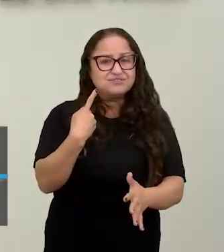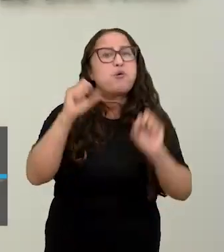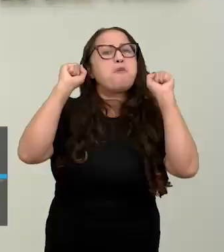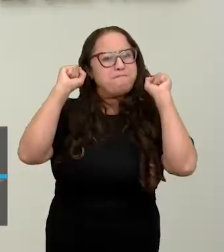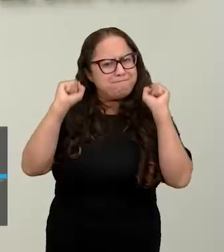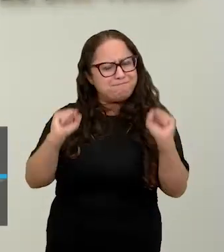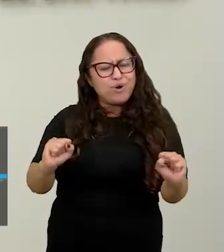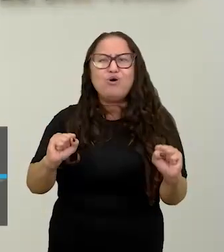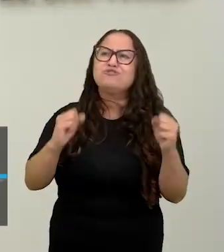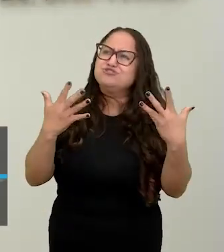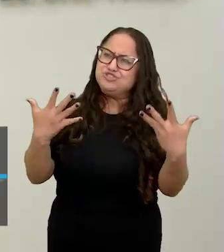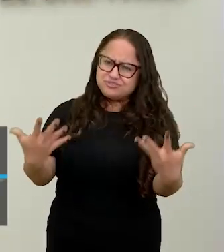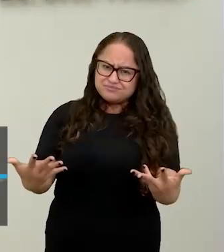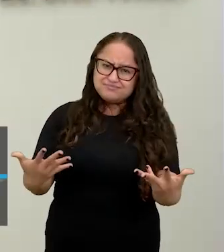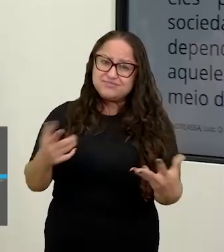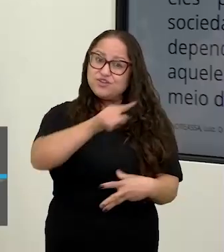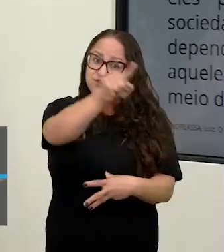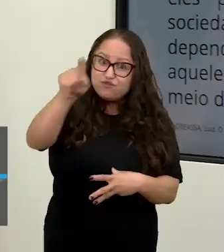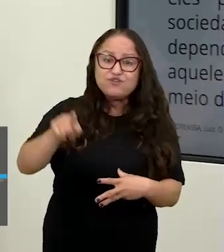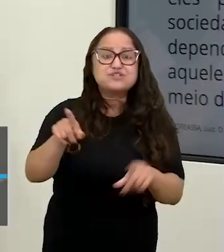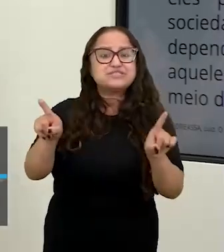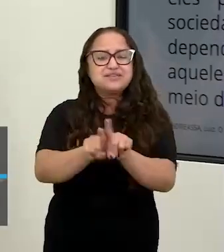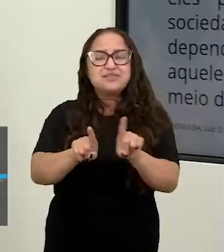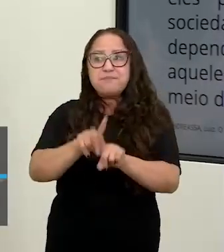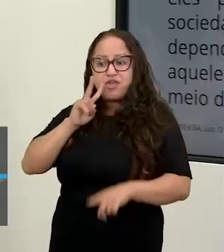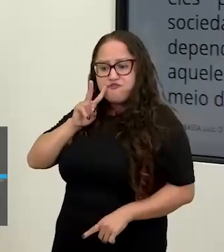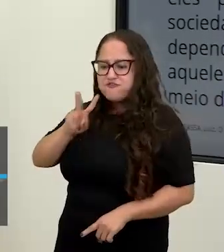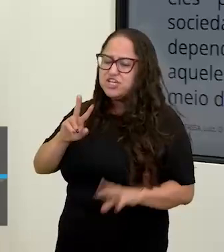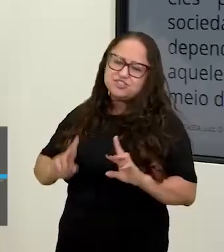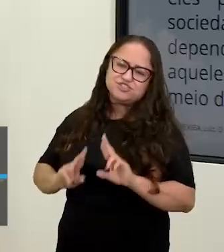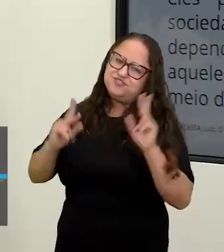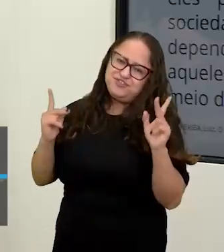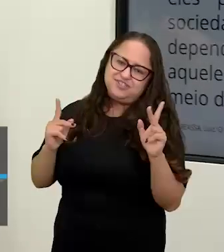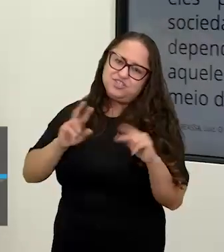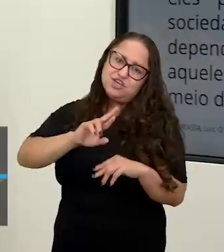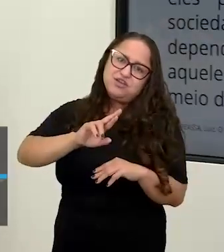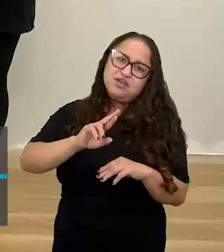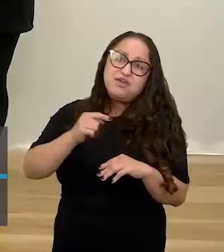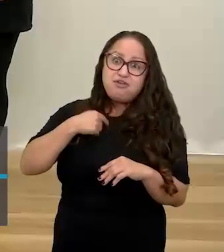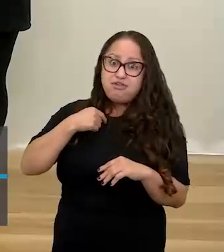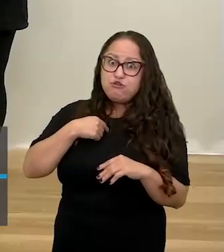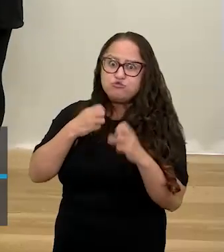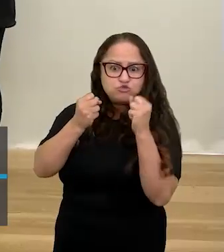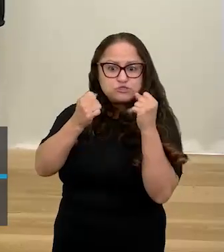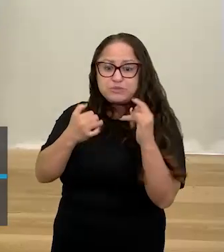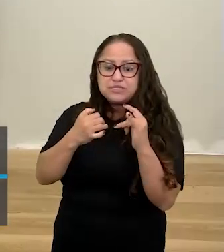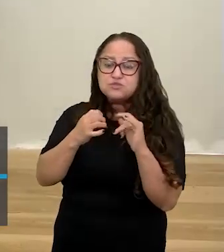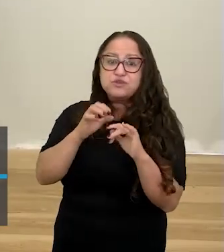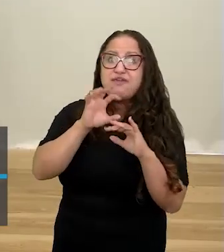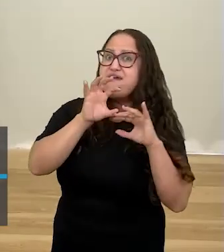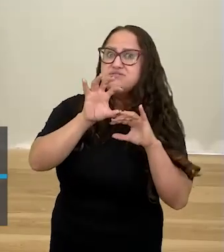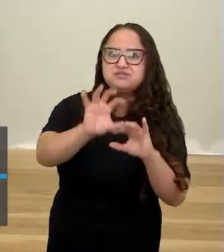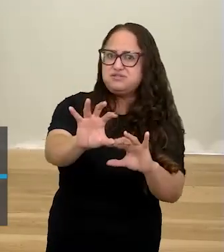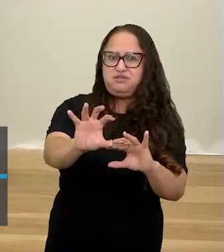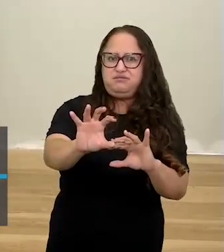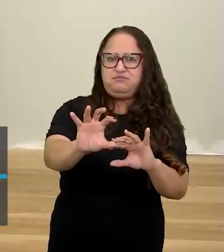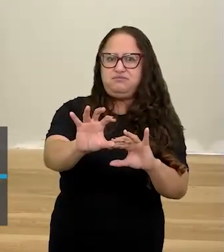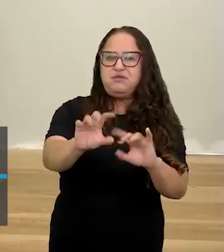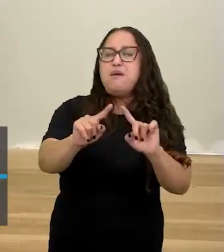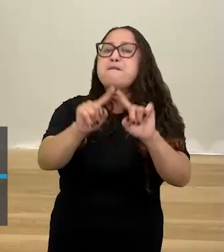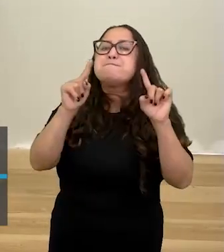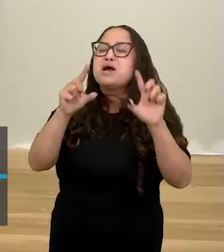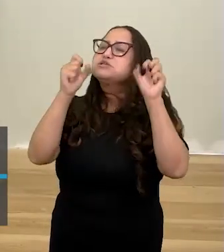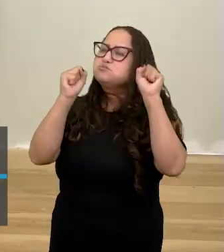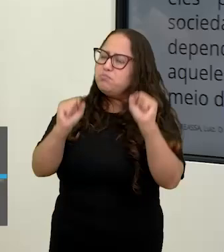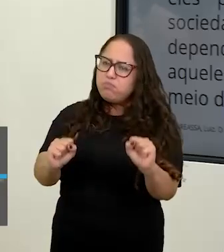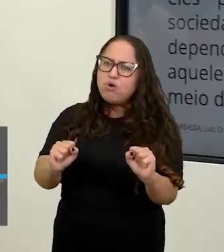pode ser que você também se veja ali, né? Não estou falando que isso é uma relação necessária, mas pode